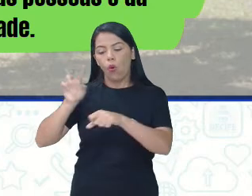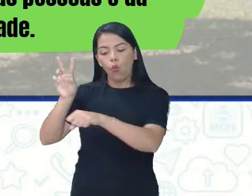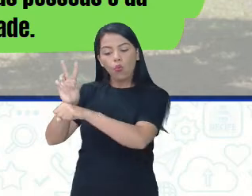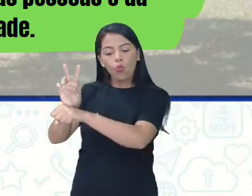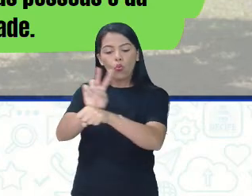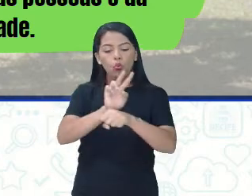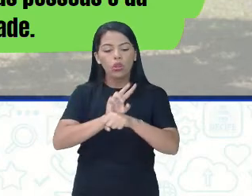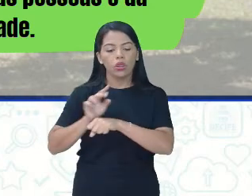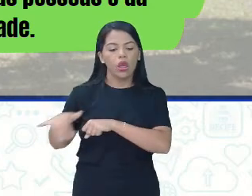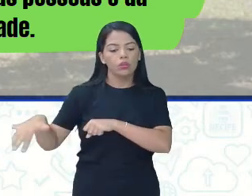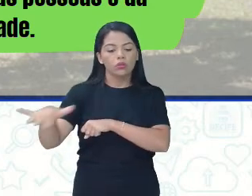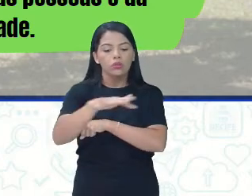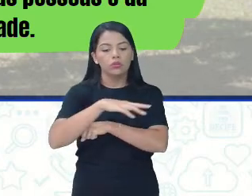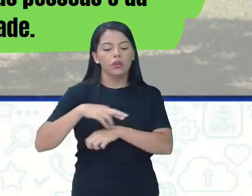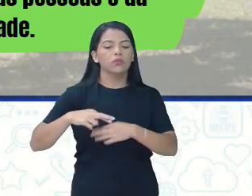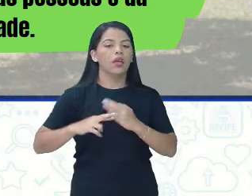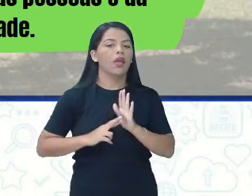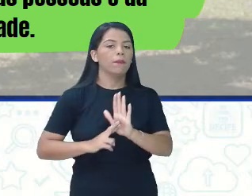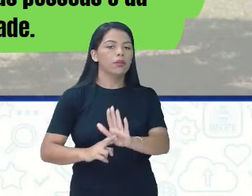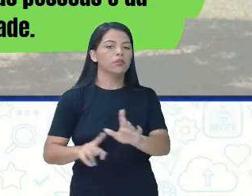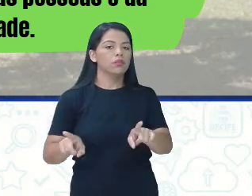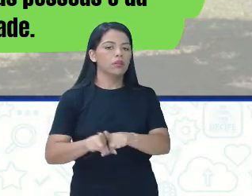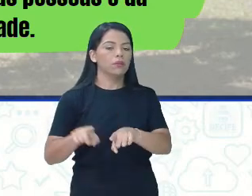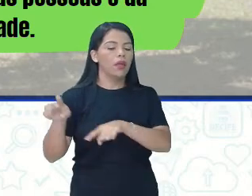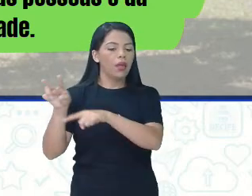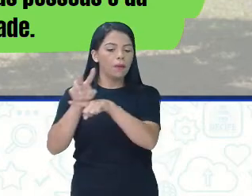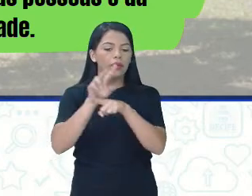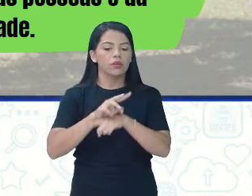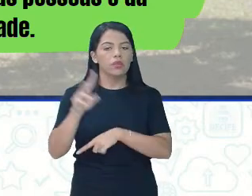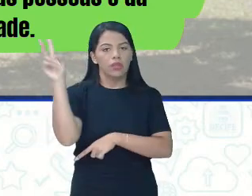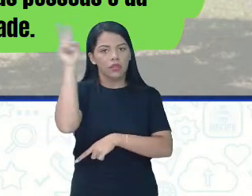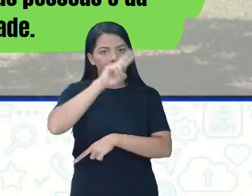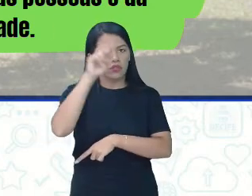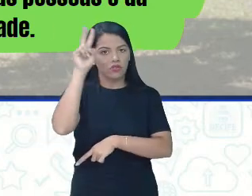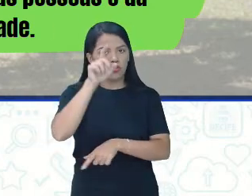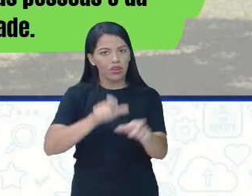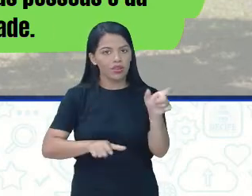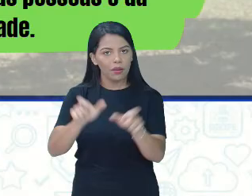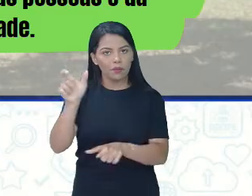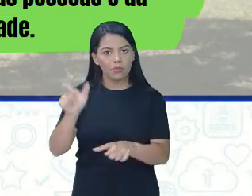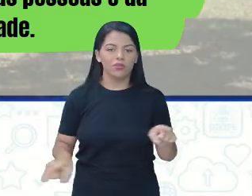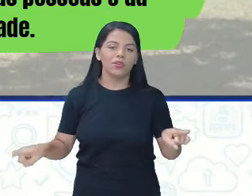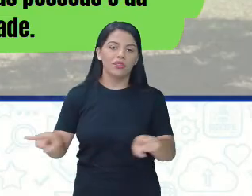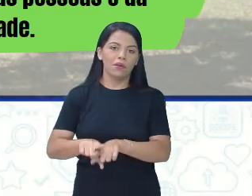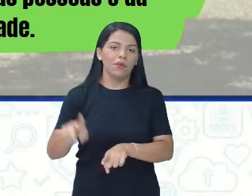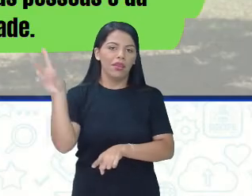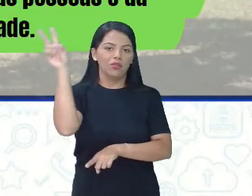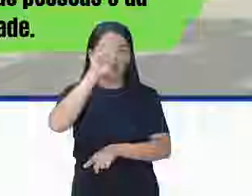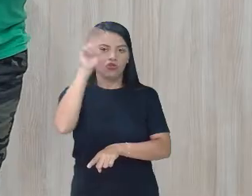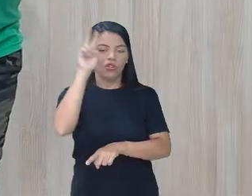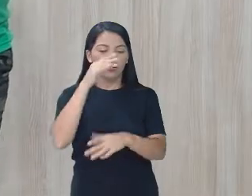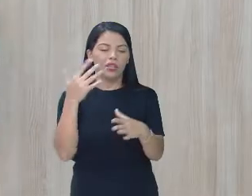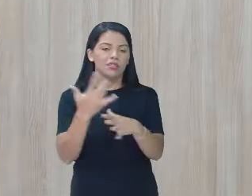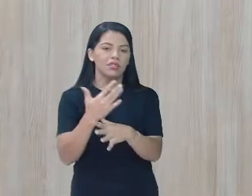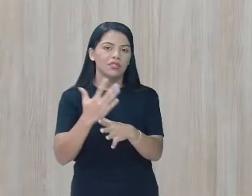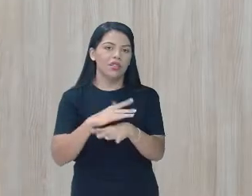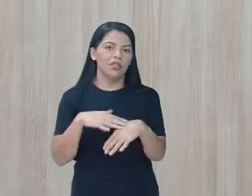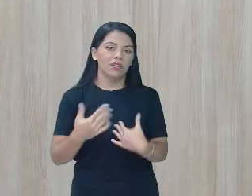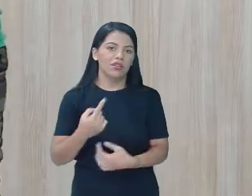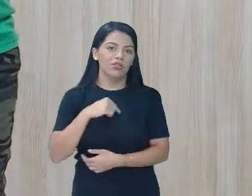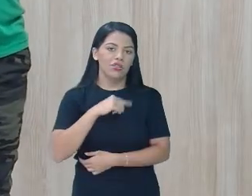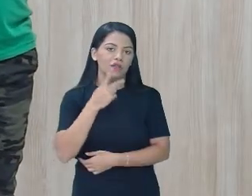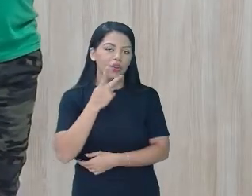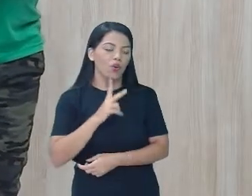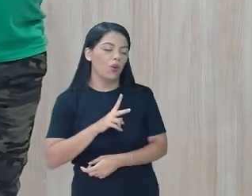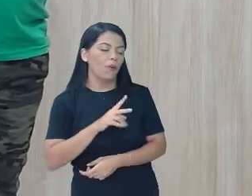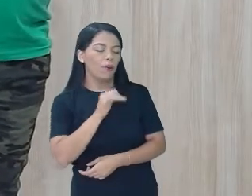espaços representam também a preservação das histórias das pessoas e da cidade. Então, veja, a gente falou aqui, por exemplo, da Praça